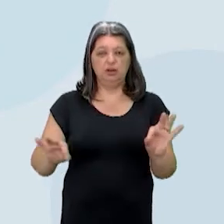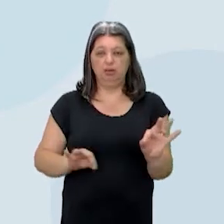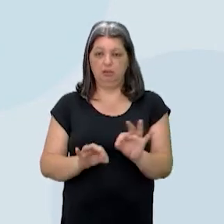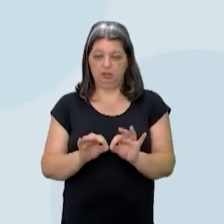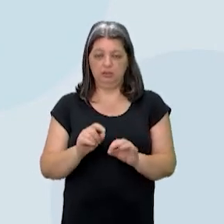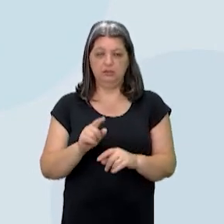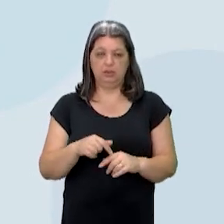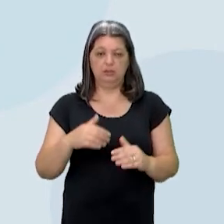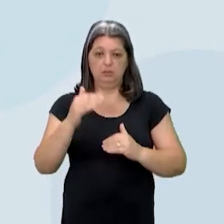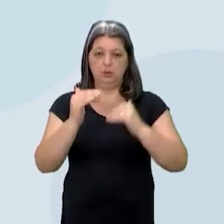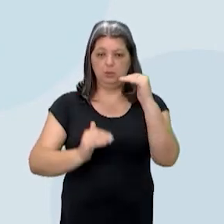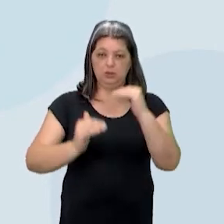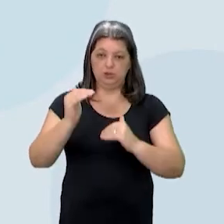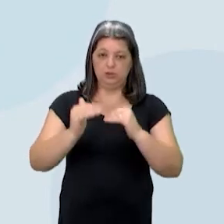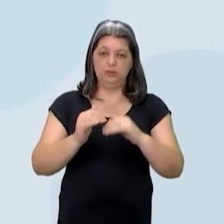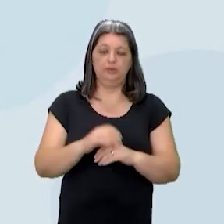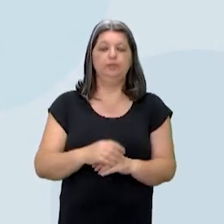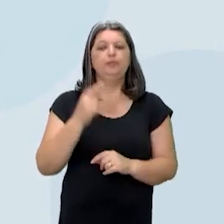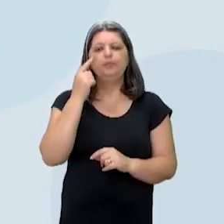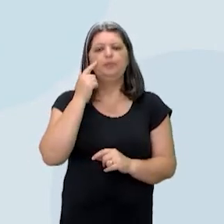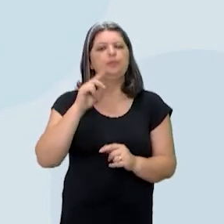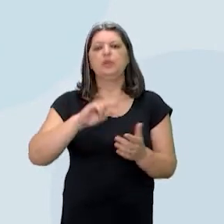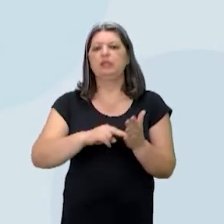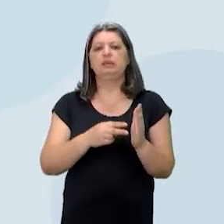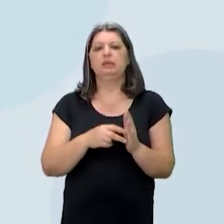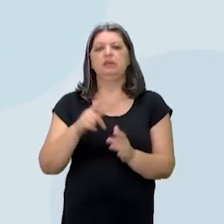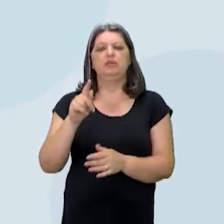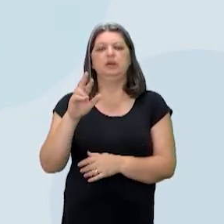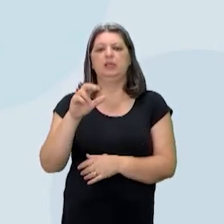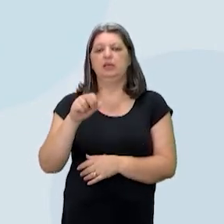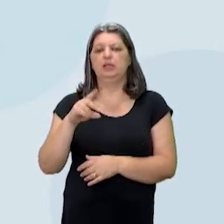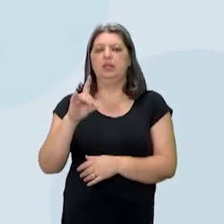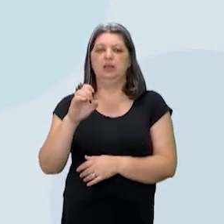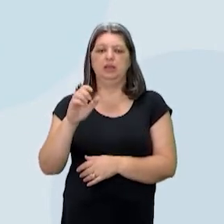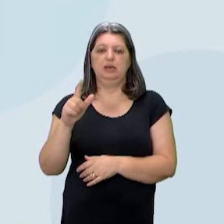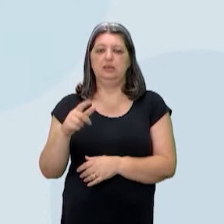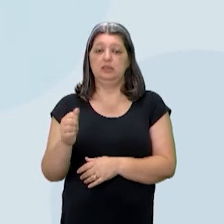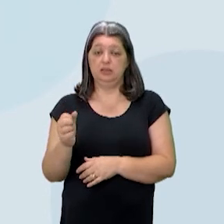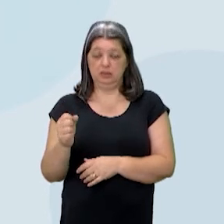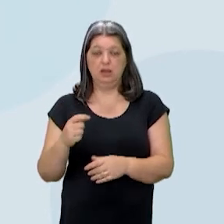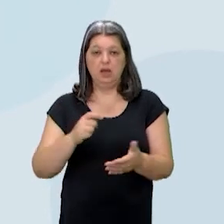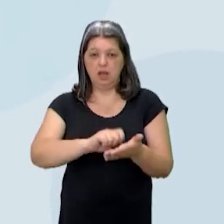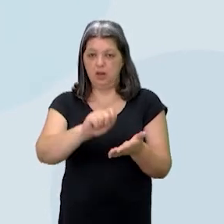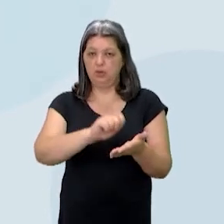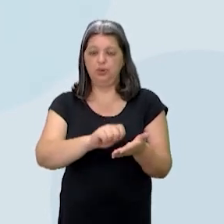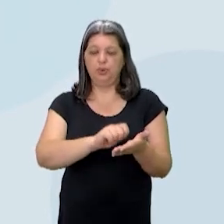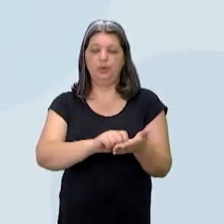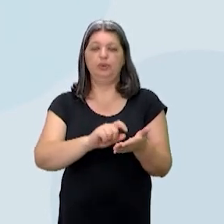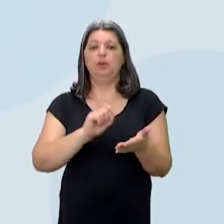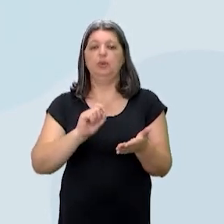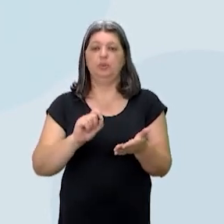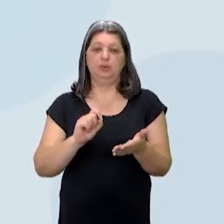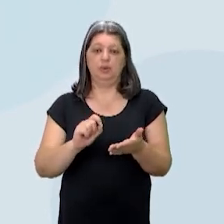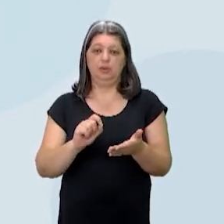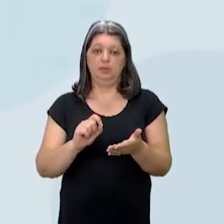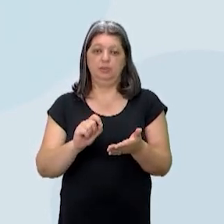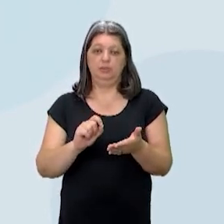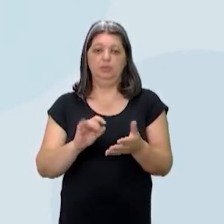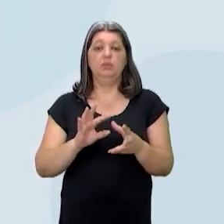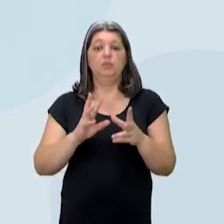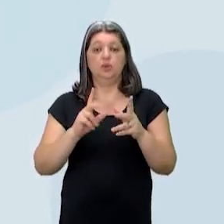proporcionais. Então, há de se anotar o que é uma grandeza, tá bom, gente? Anota aí no seu caderninho, uma grandeza é tudo que a gente